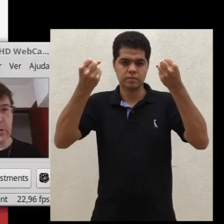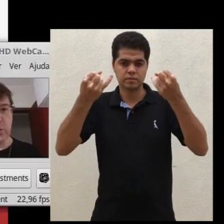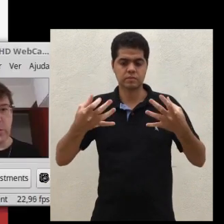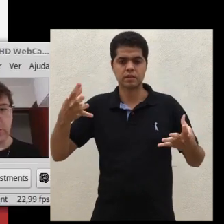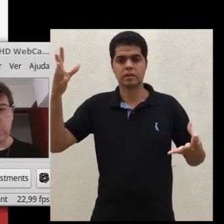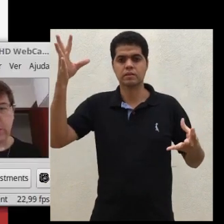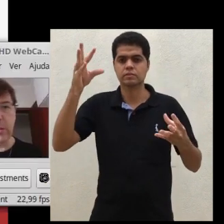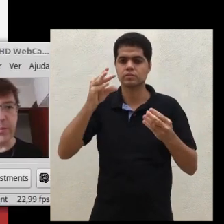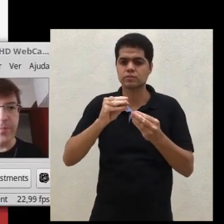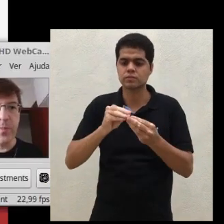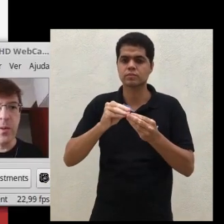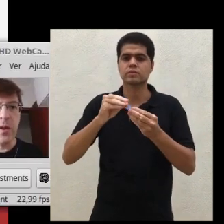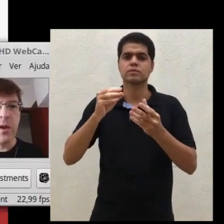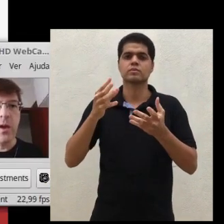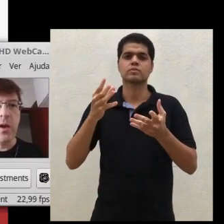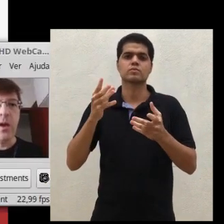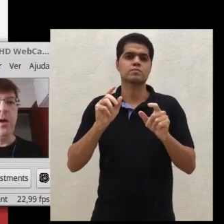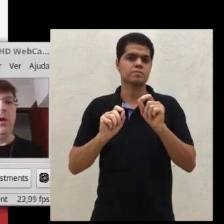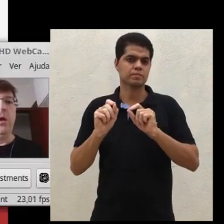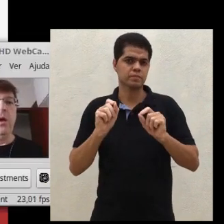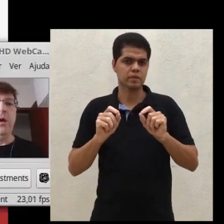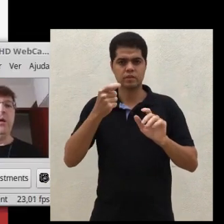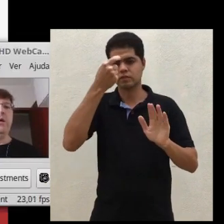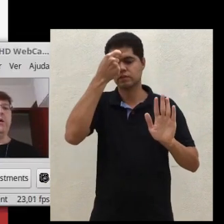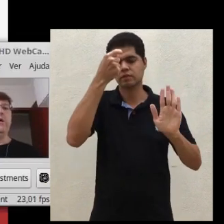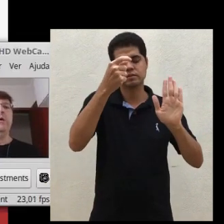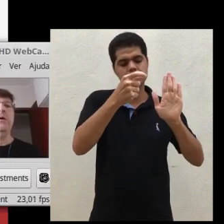Então, resumindo isso aqui,